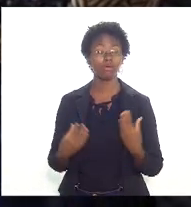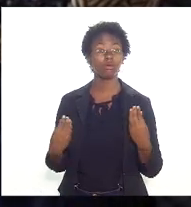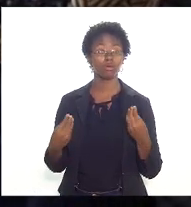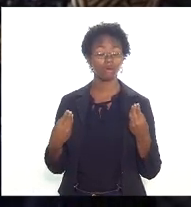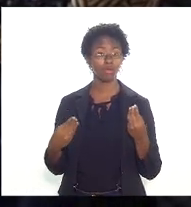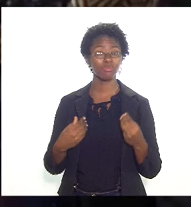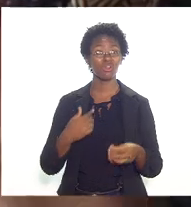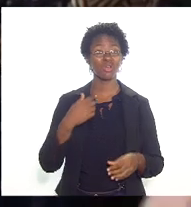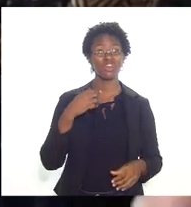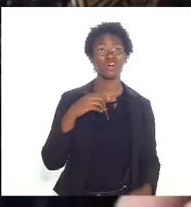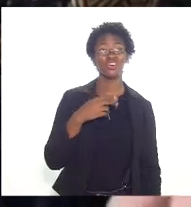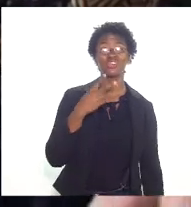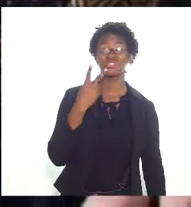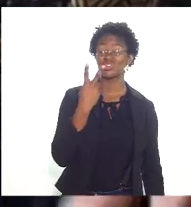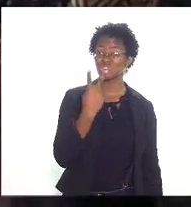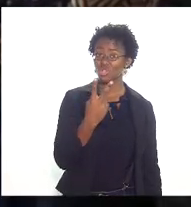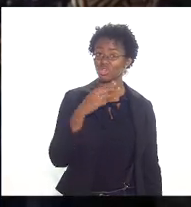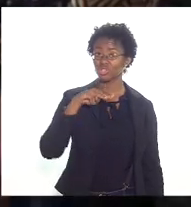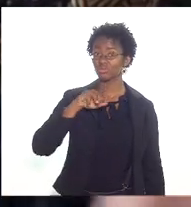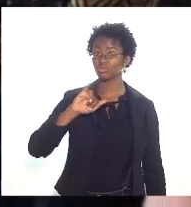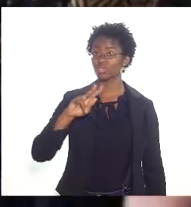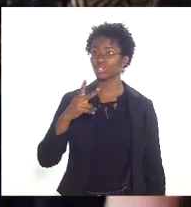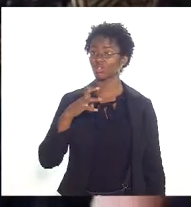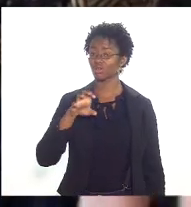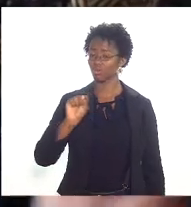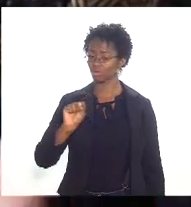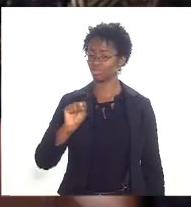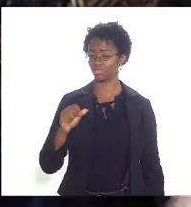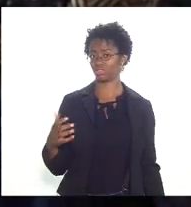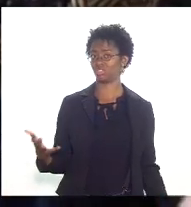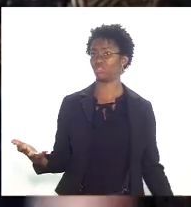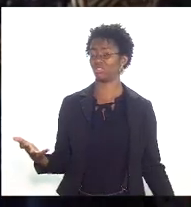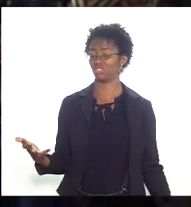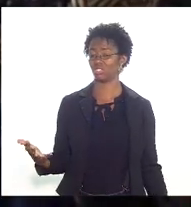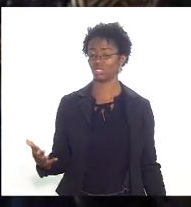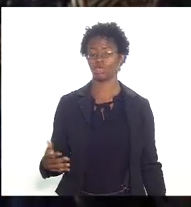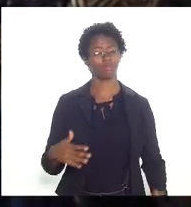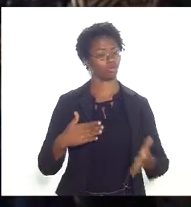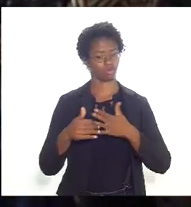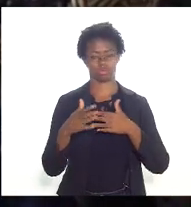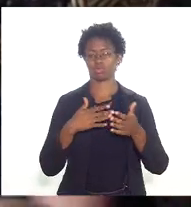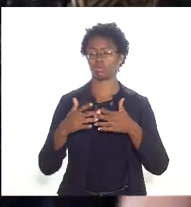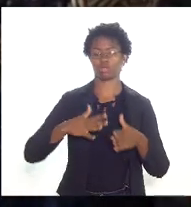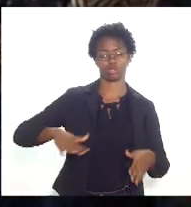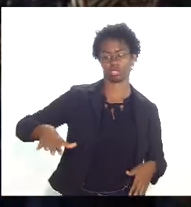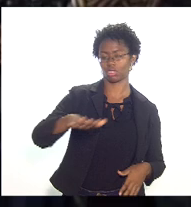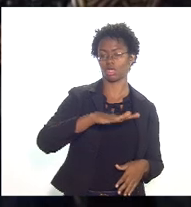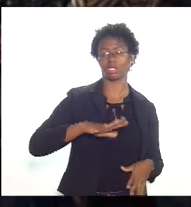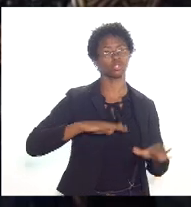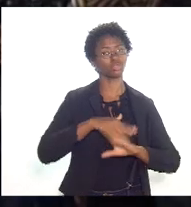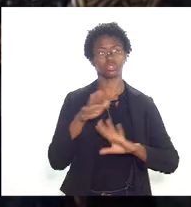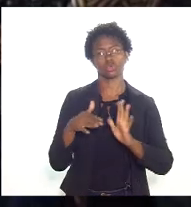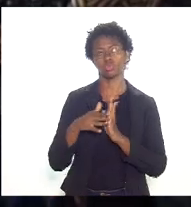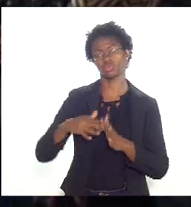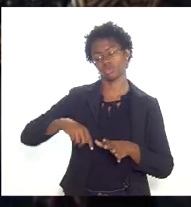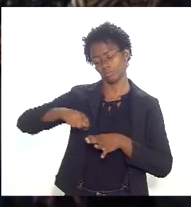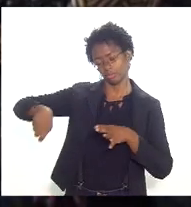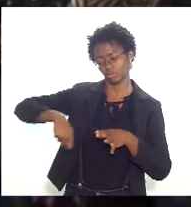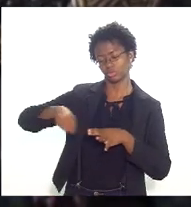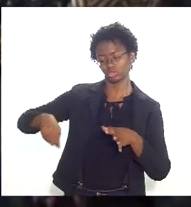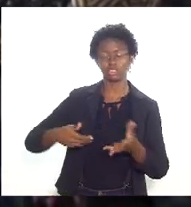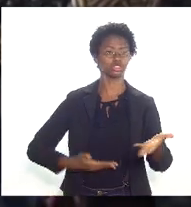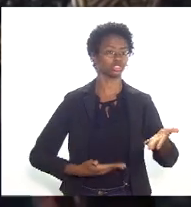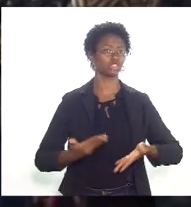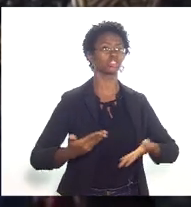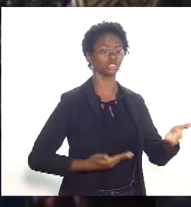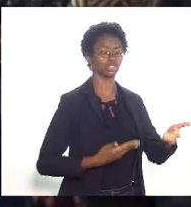2500000 primeira hoje com as escorpianas porque em qualquer Rancho quem tá ali fazendo a comida tá